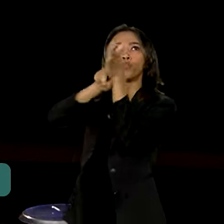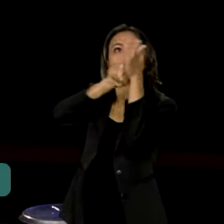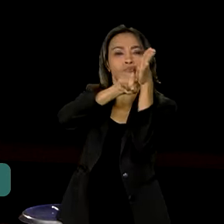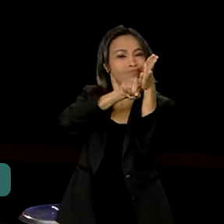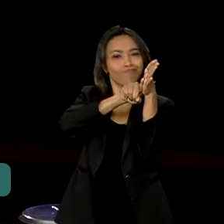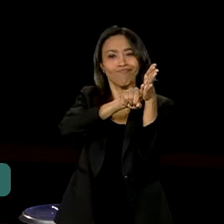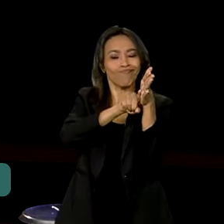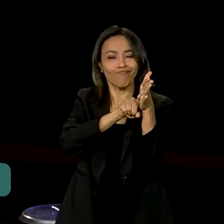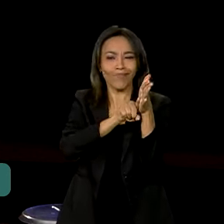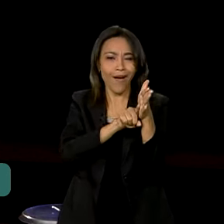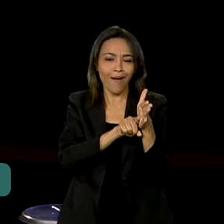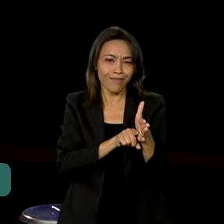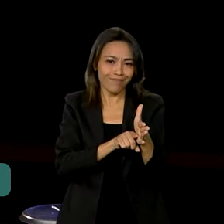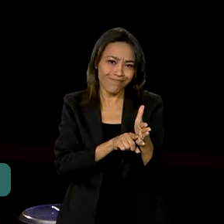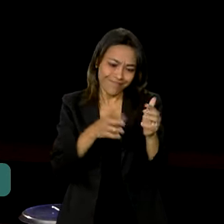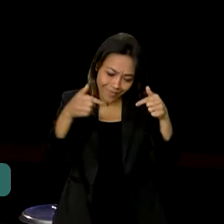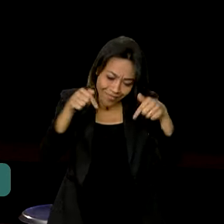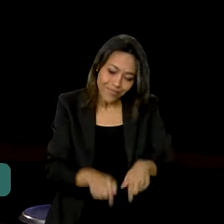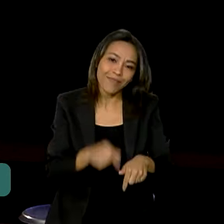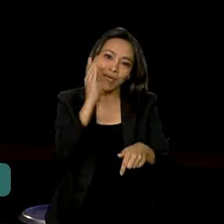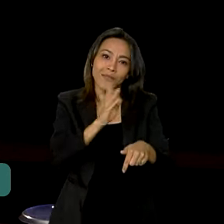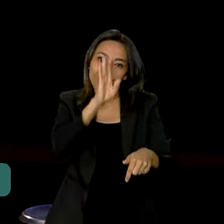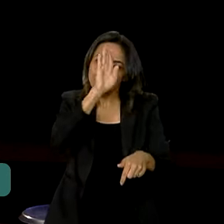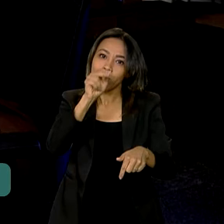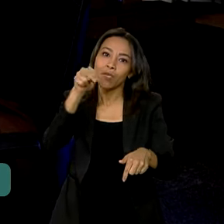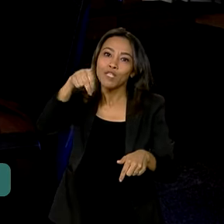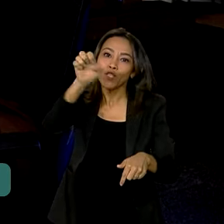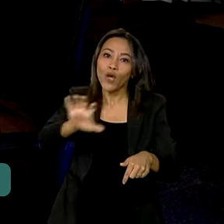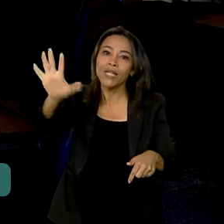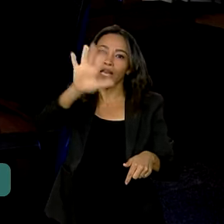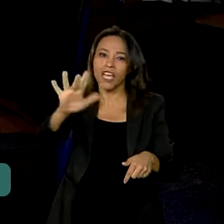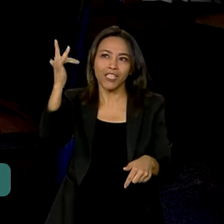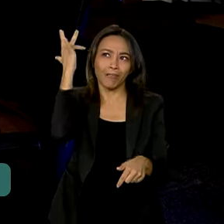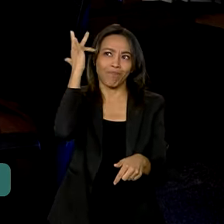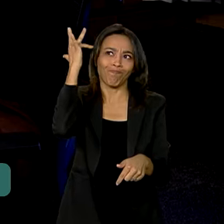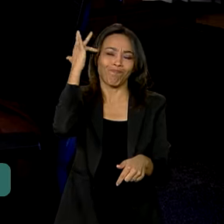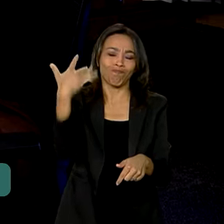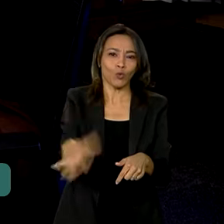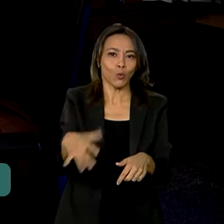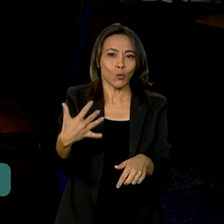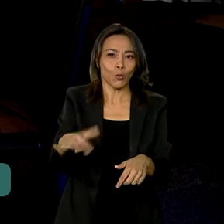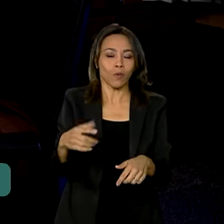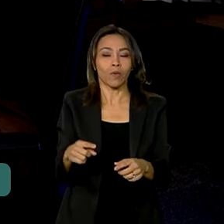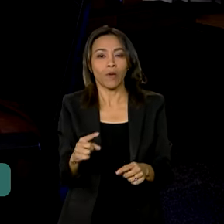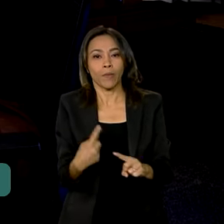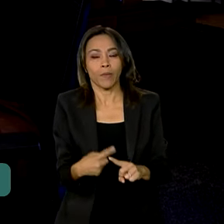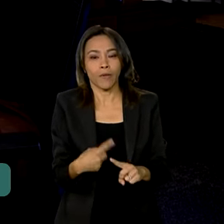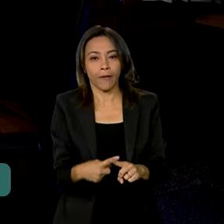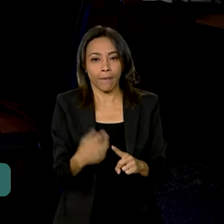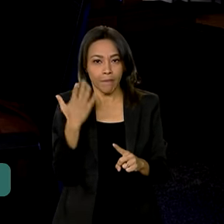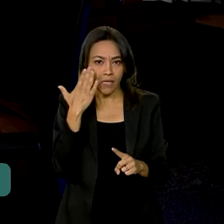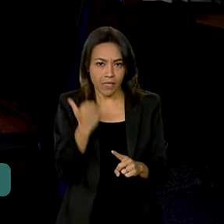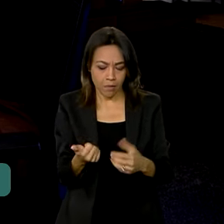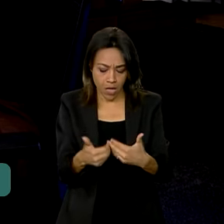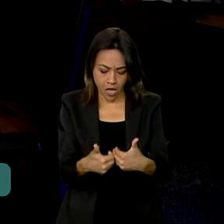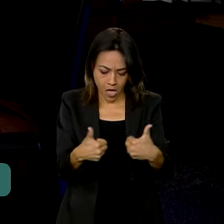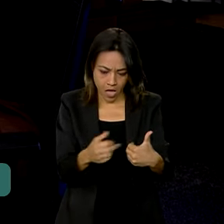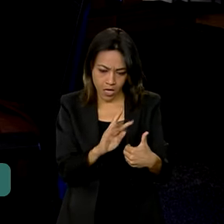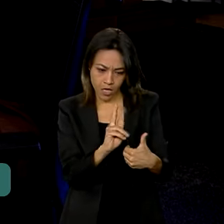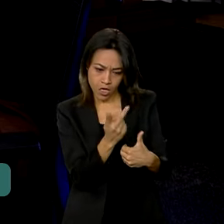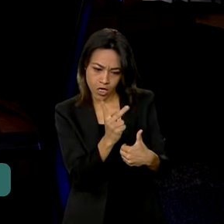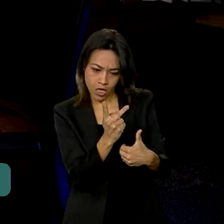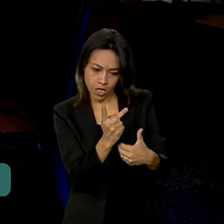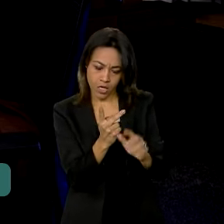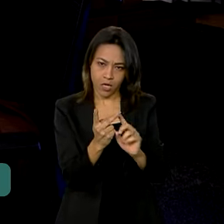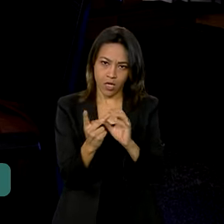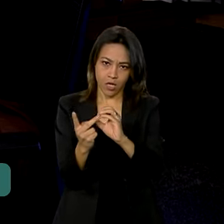E principalmente no Nordeste, exatamente também pelos potenciais. Porque você, para fazer a separação do hidrogênio, seja